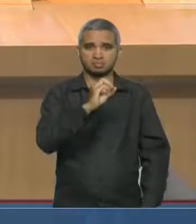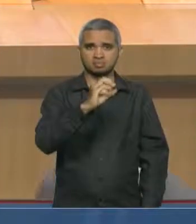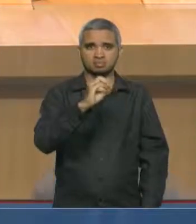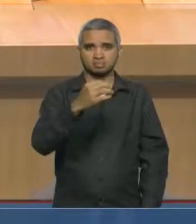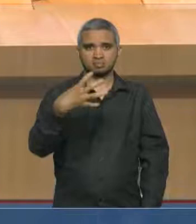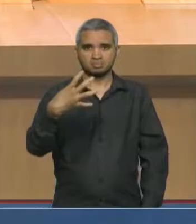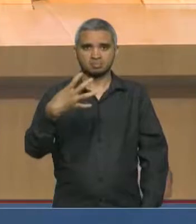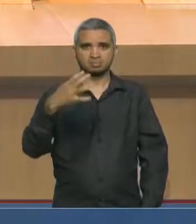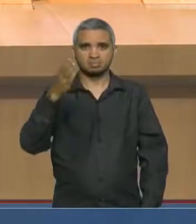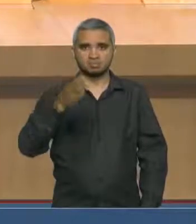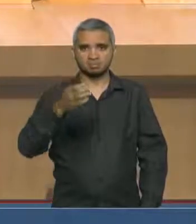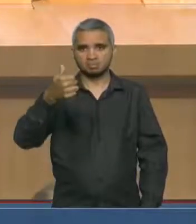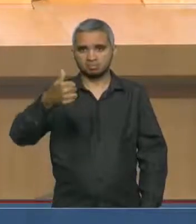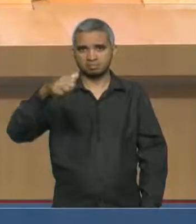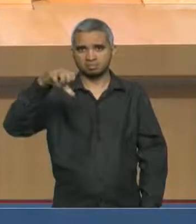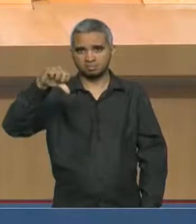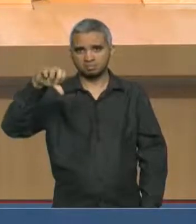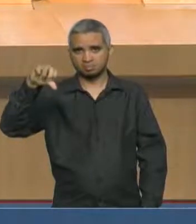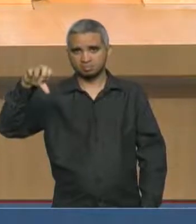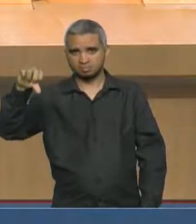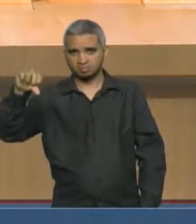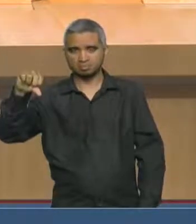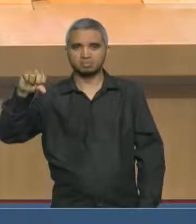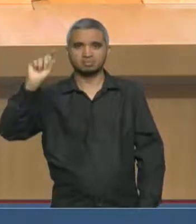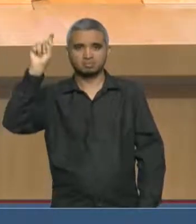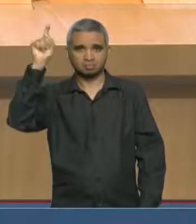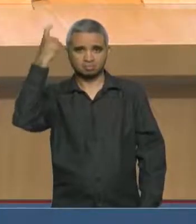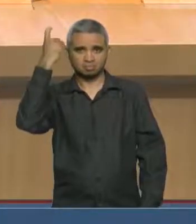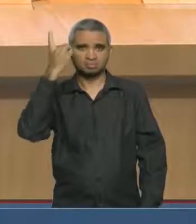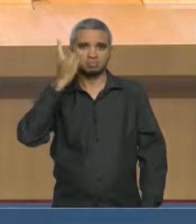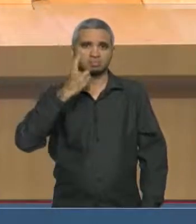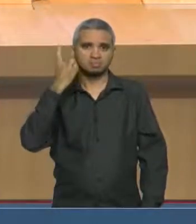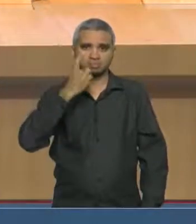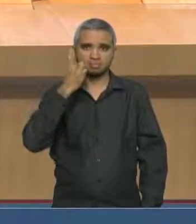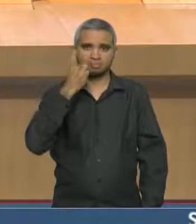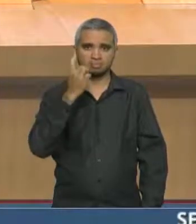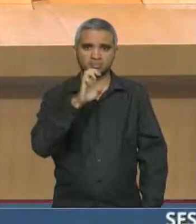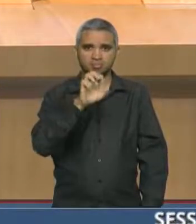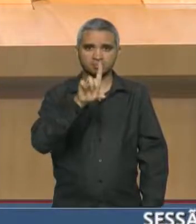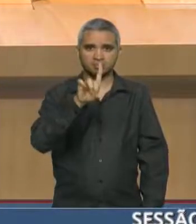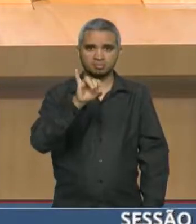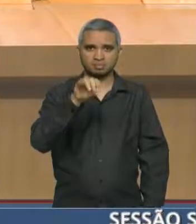004/1999, de autoria do ex-deputado Edmar Cutrim.